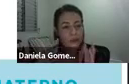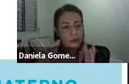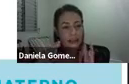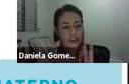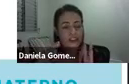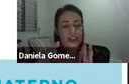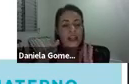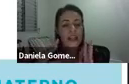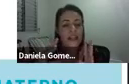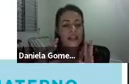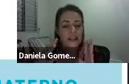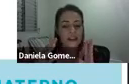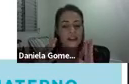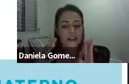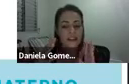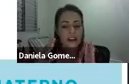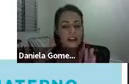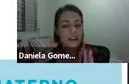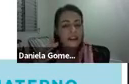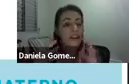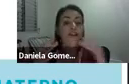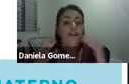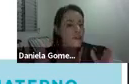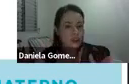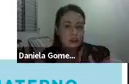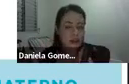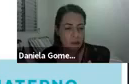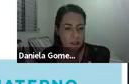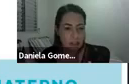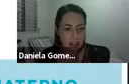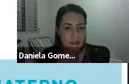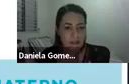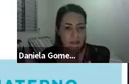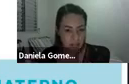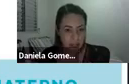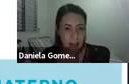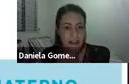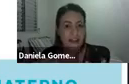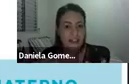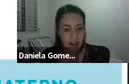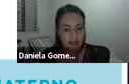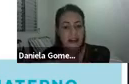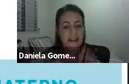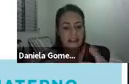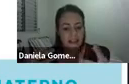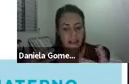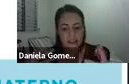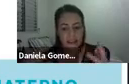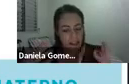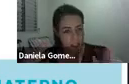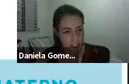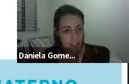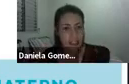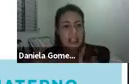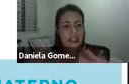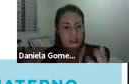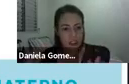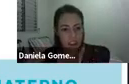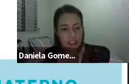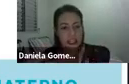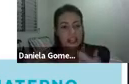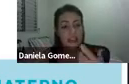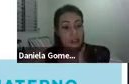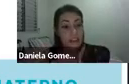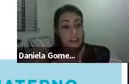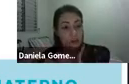gorduroso. É o leite que vai ajudar o seu bebê a engordar, tá? Ele vai dar mais, vai ter as vitaminas,